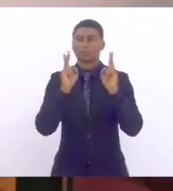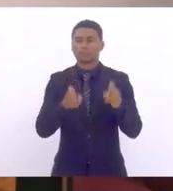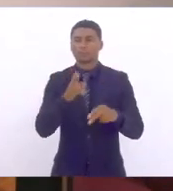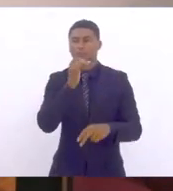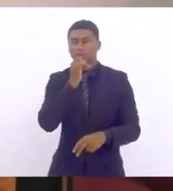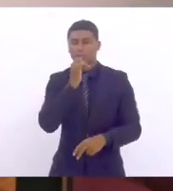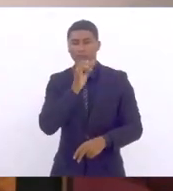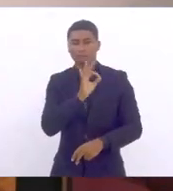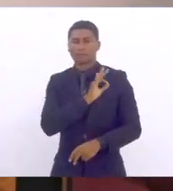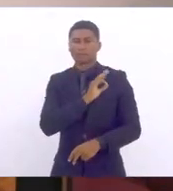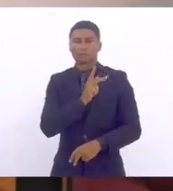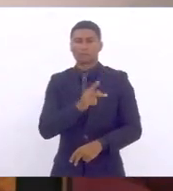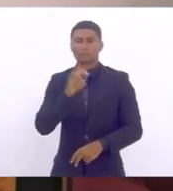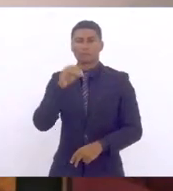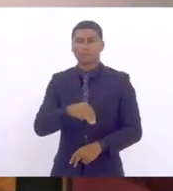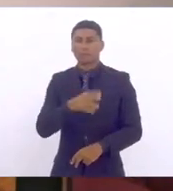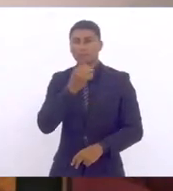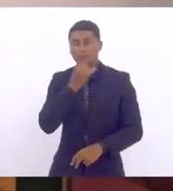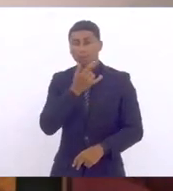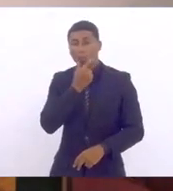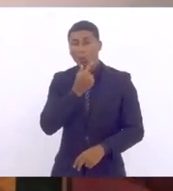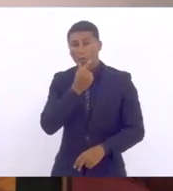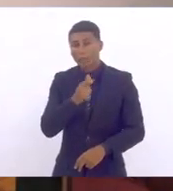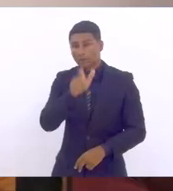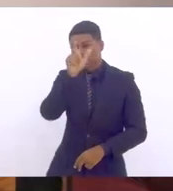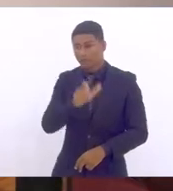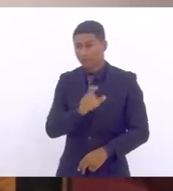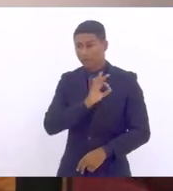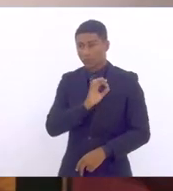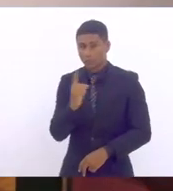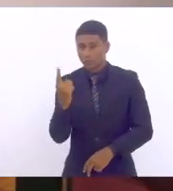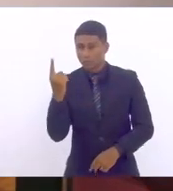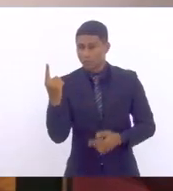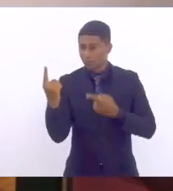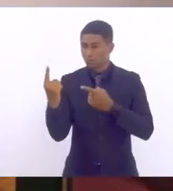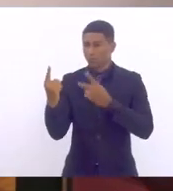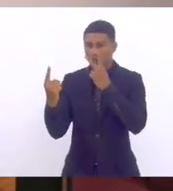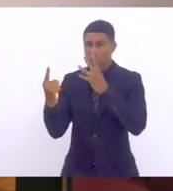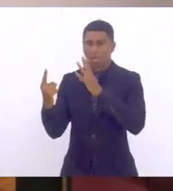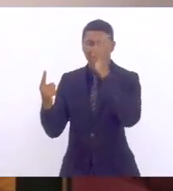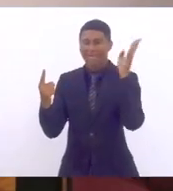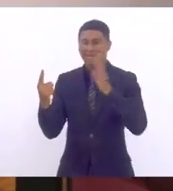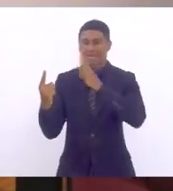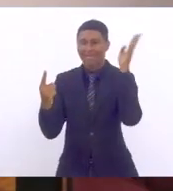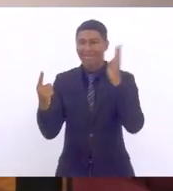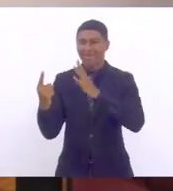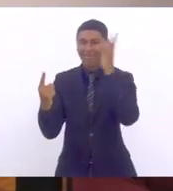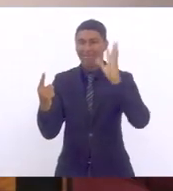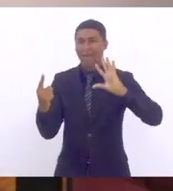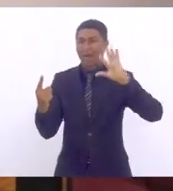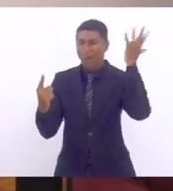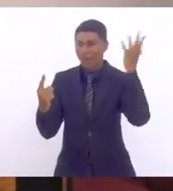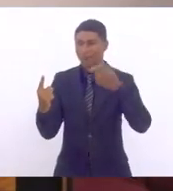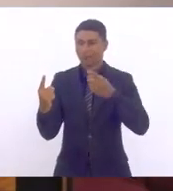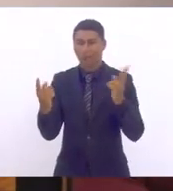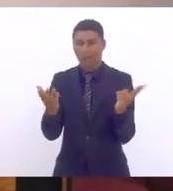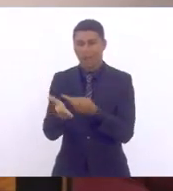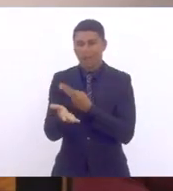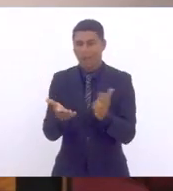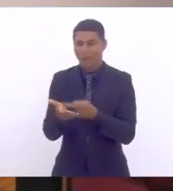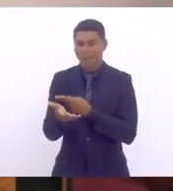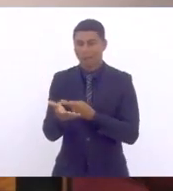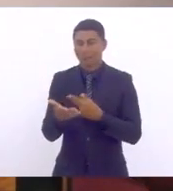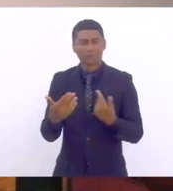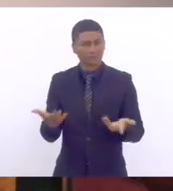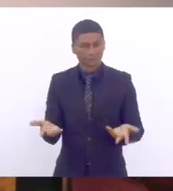polícia militar quando um policial age de forma arbitrária em um determinado lugar. Não